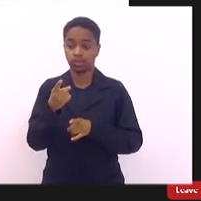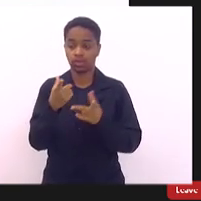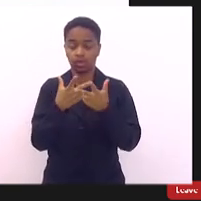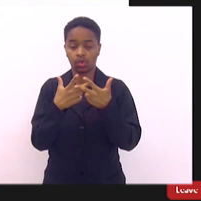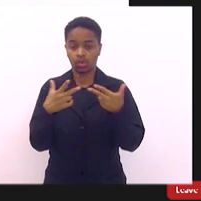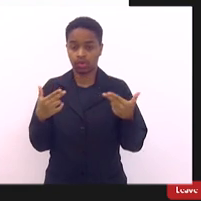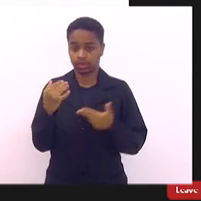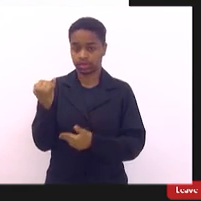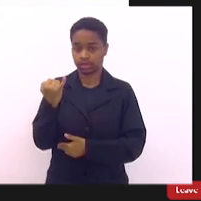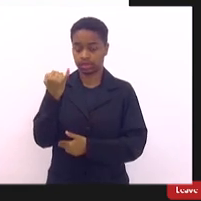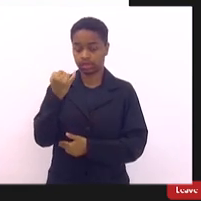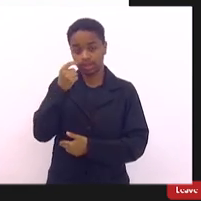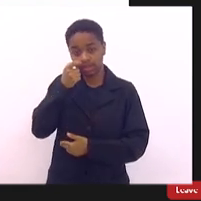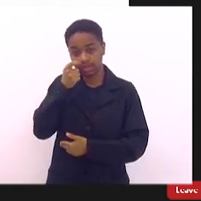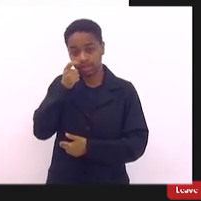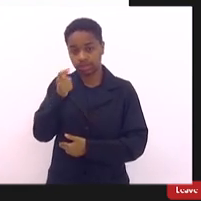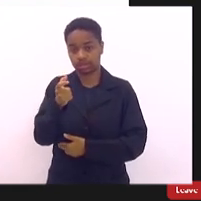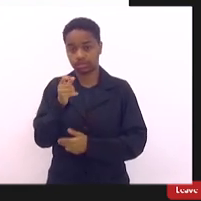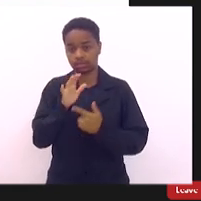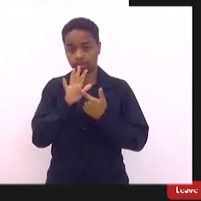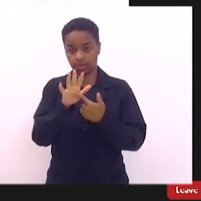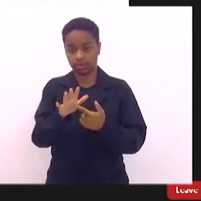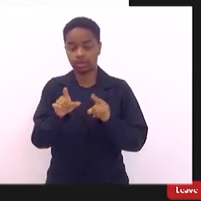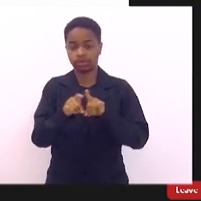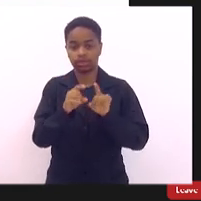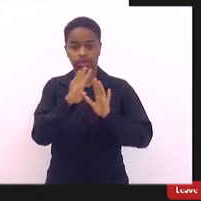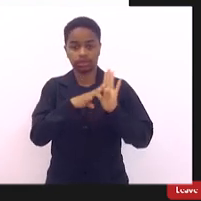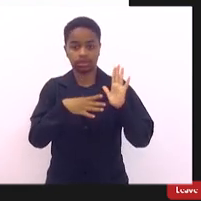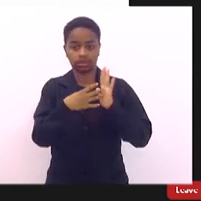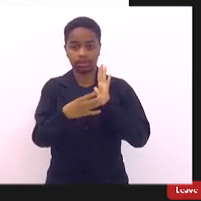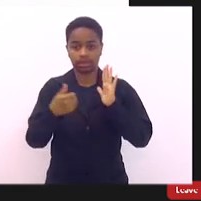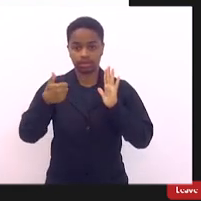nessa pesquisa, e essa tabela 1, mostra isso,